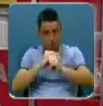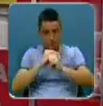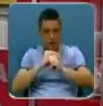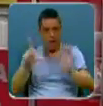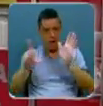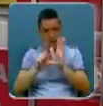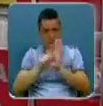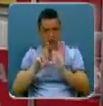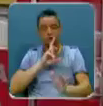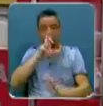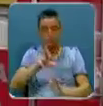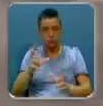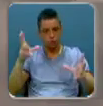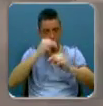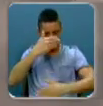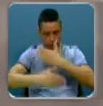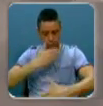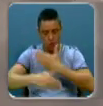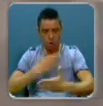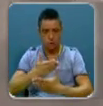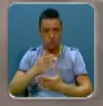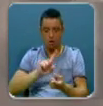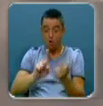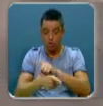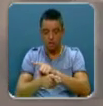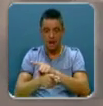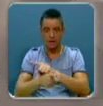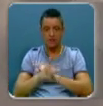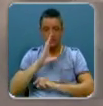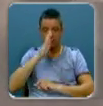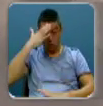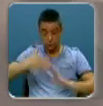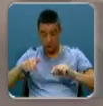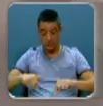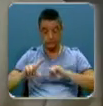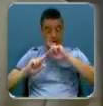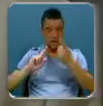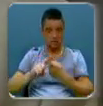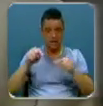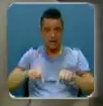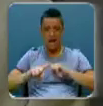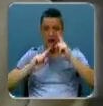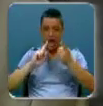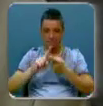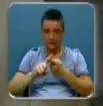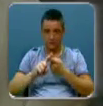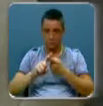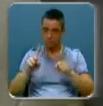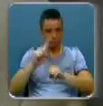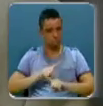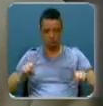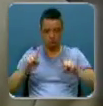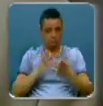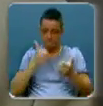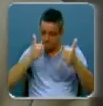jurídico, tornar a resposta no terreno mais eficaz, ao contrário do que considera que aconteceu este ano. Este ano foi um ano anormal. E